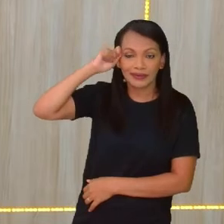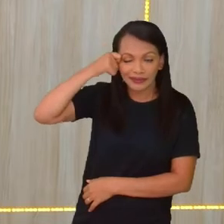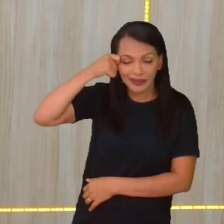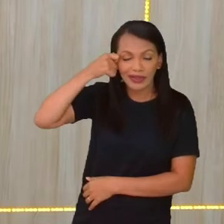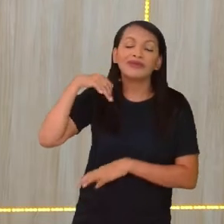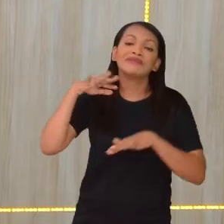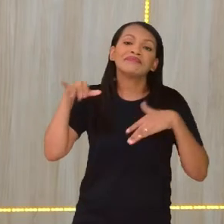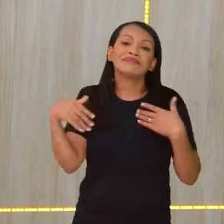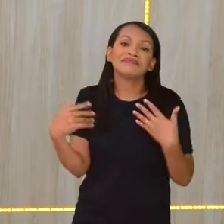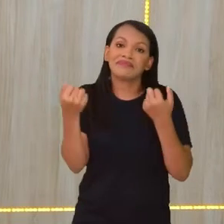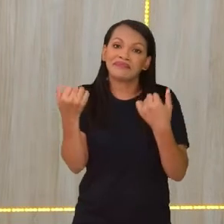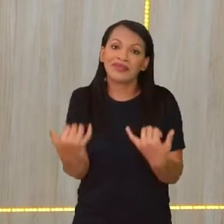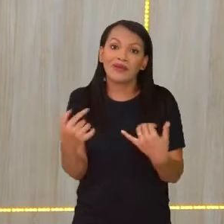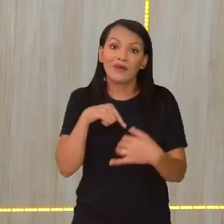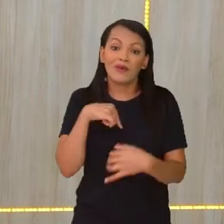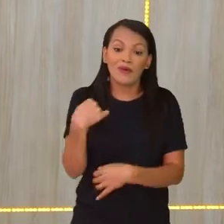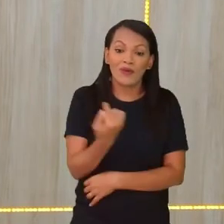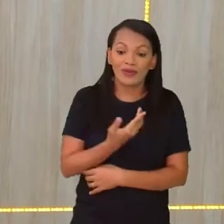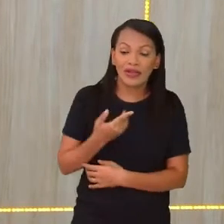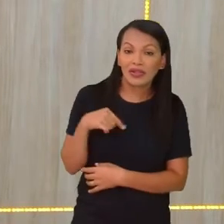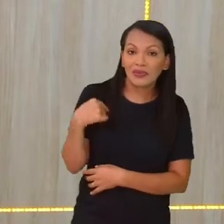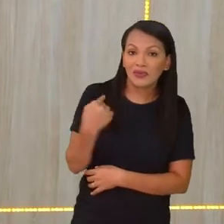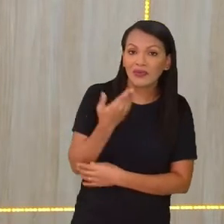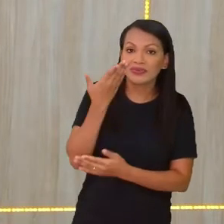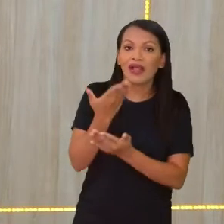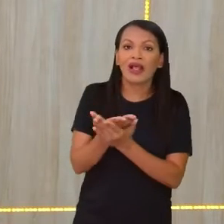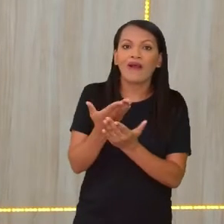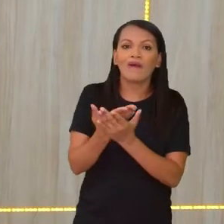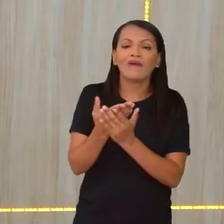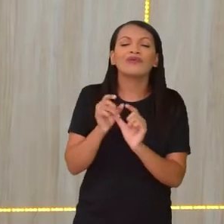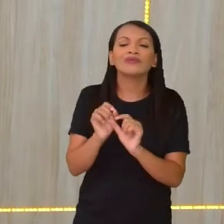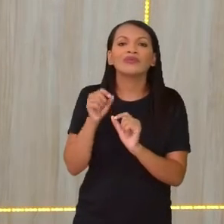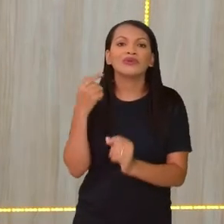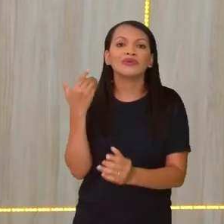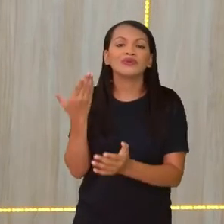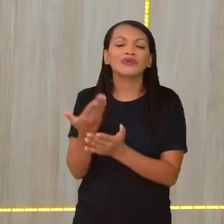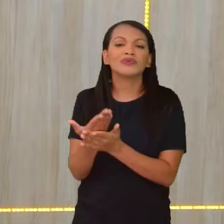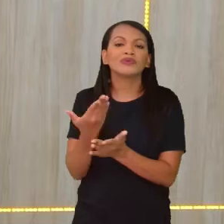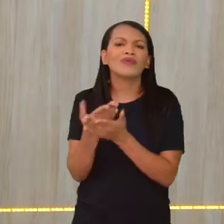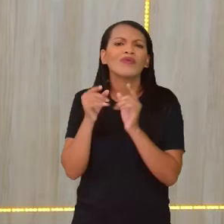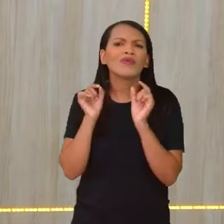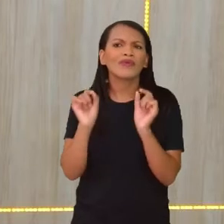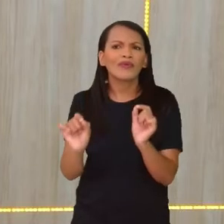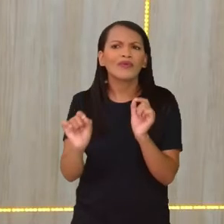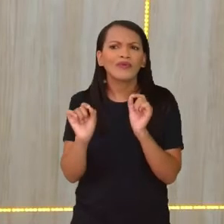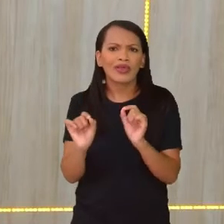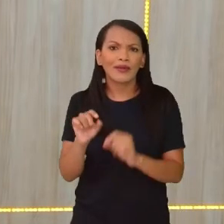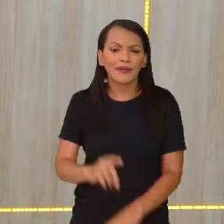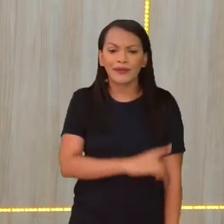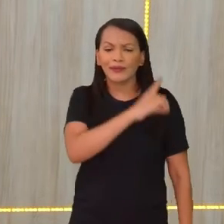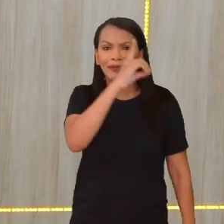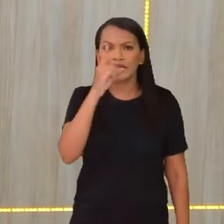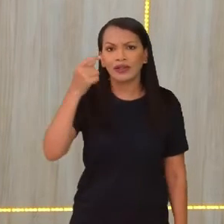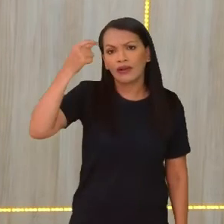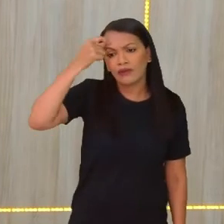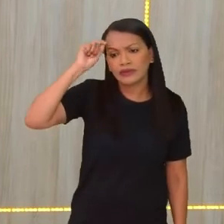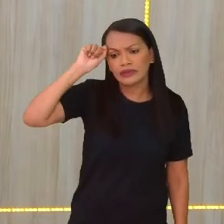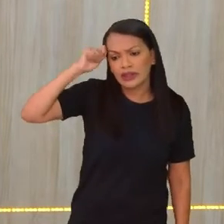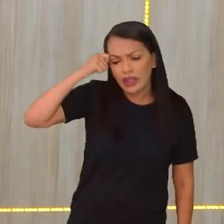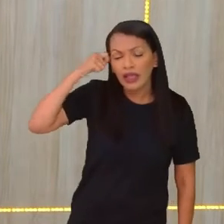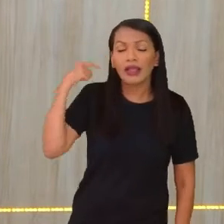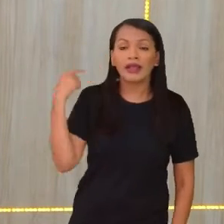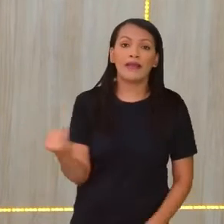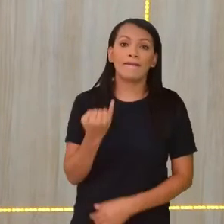falou, hoje em nossa aula, nós vamos estudar o Dia da Consciência Negra e a sua importância para pensar na